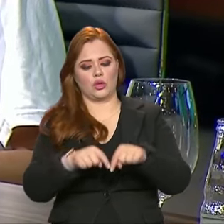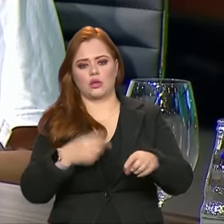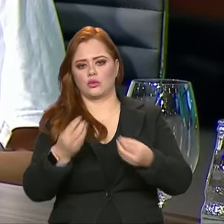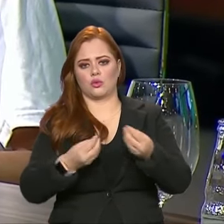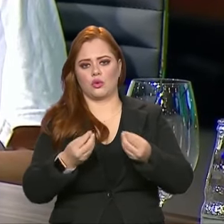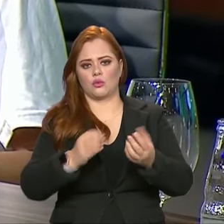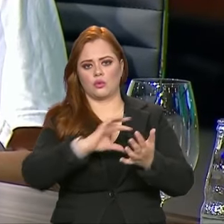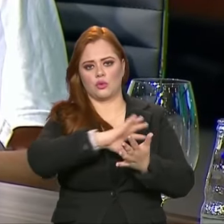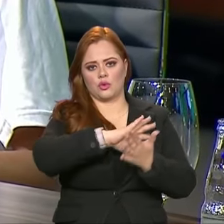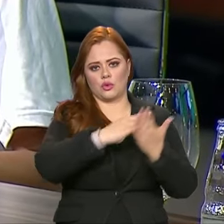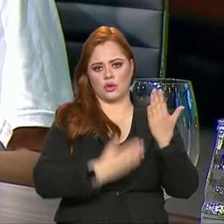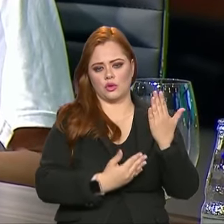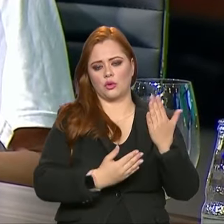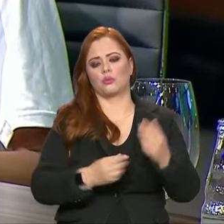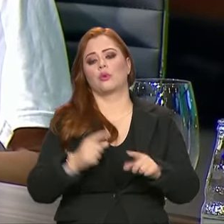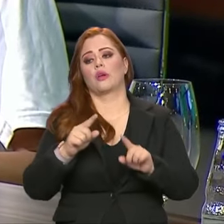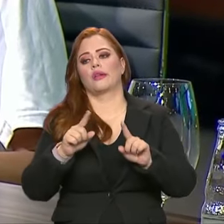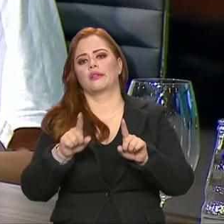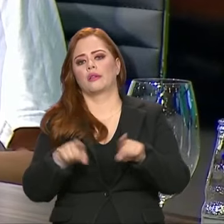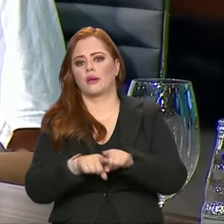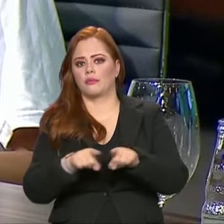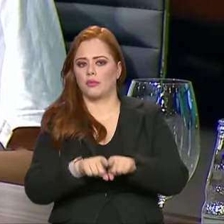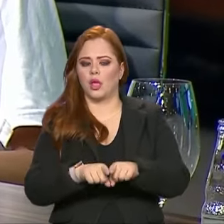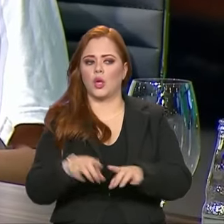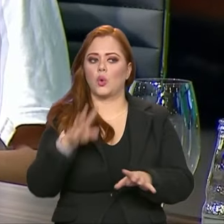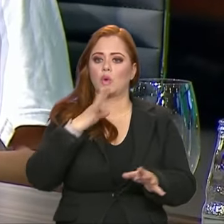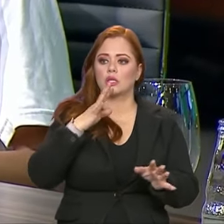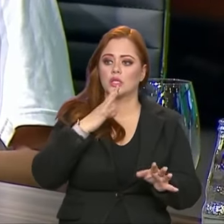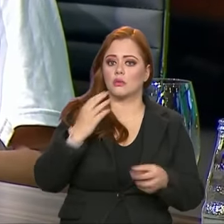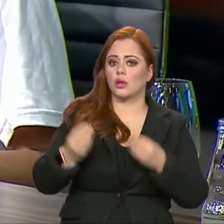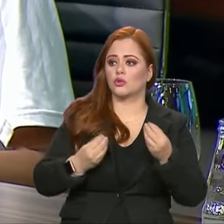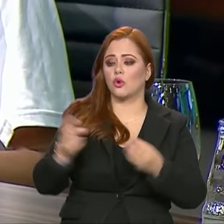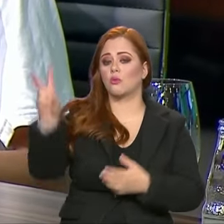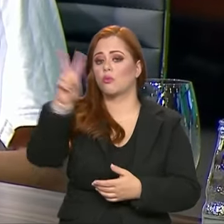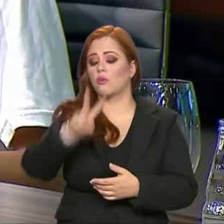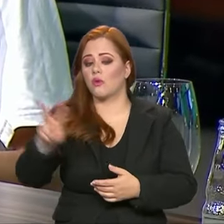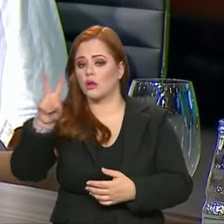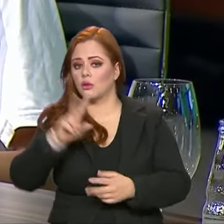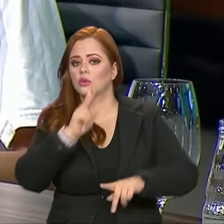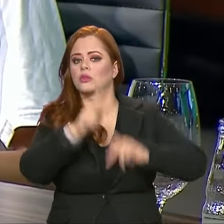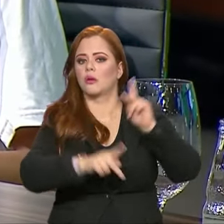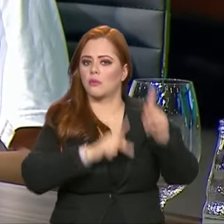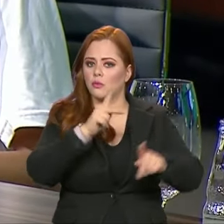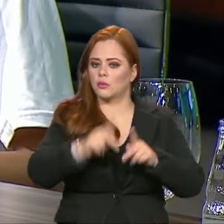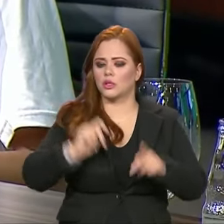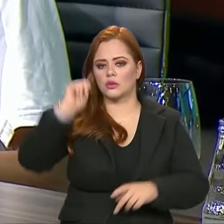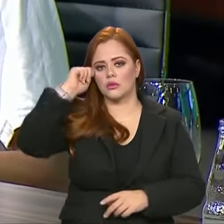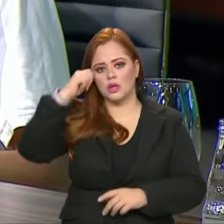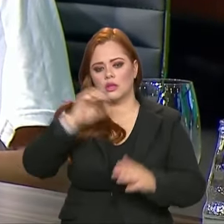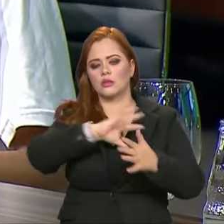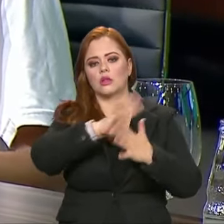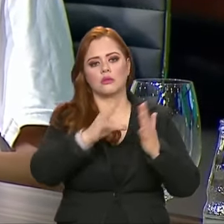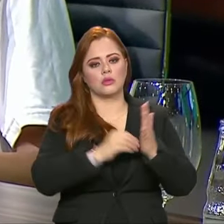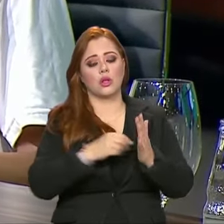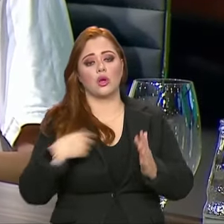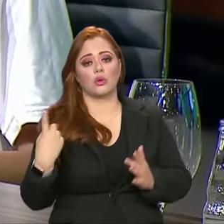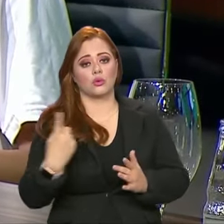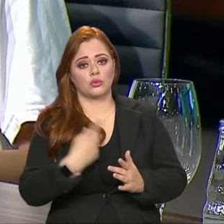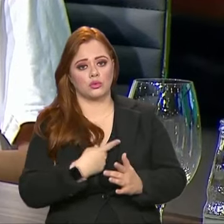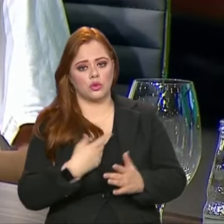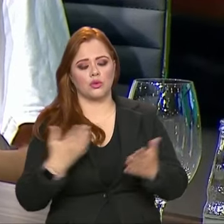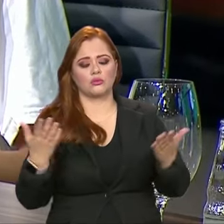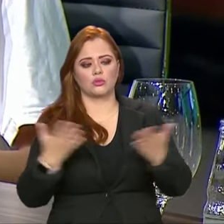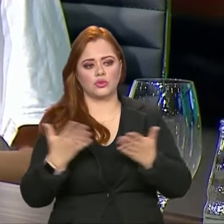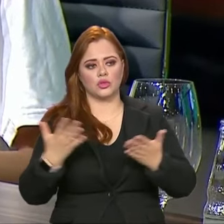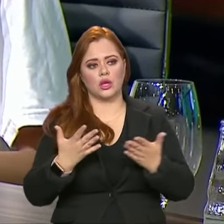quilombos, o reconhecimento dos valores e do papel das populações negras amazônicas como agentes